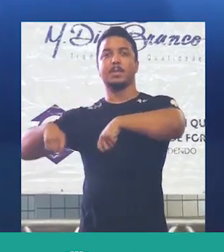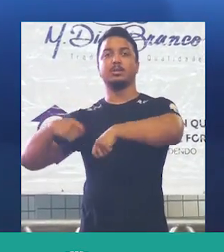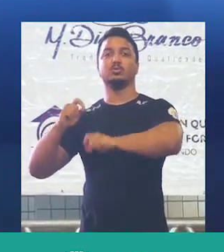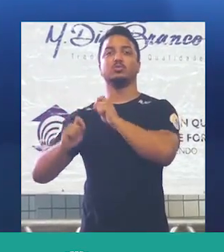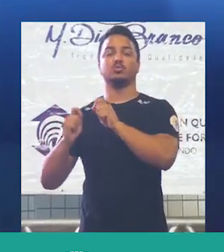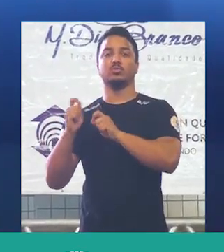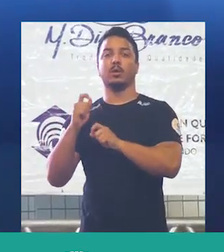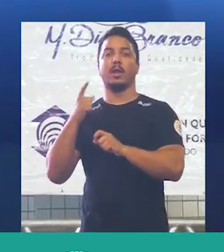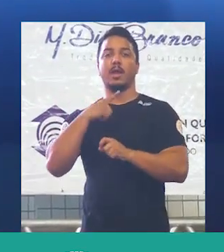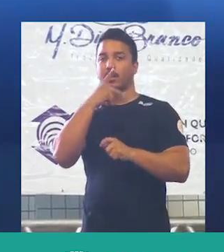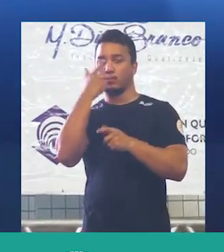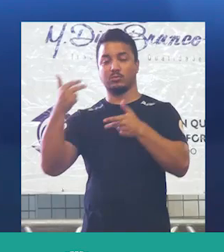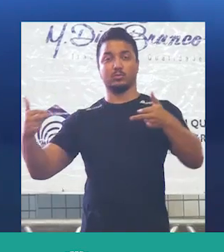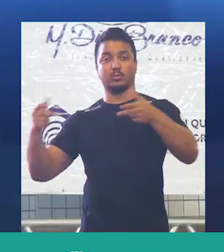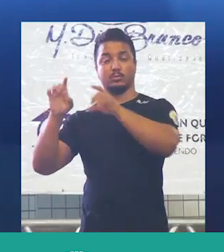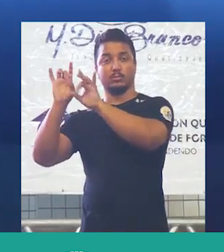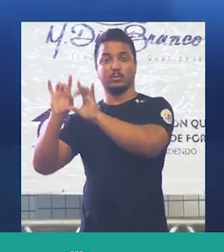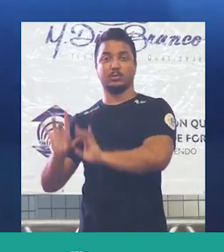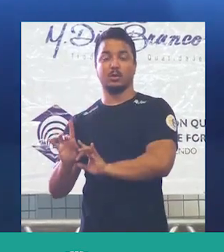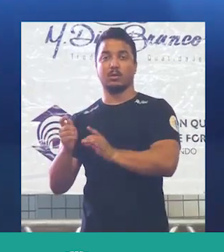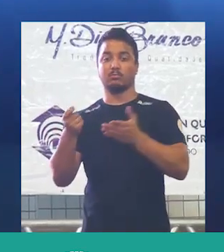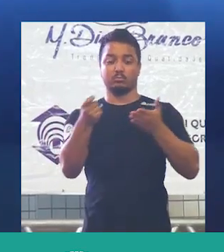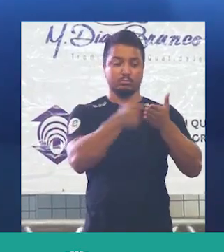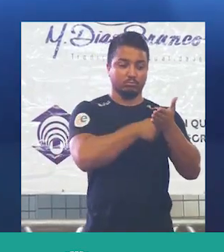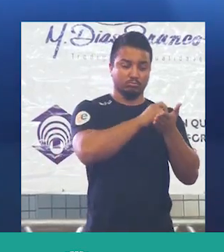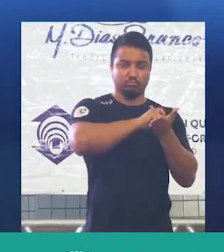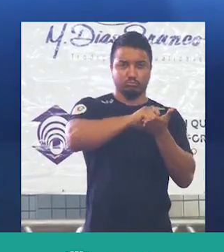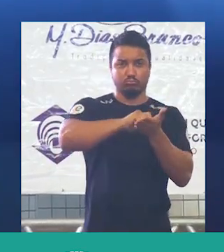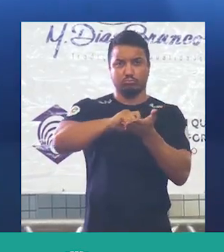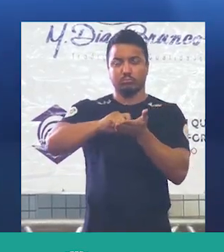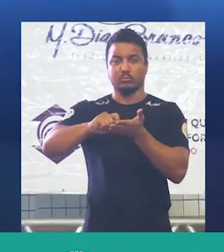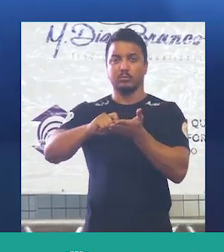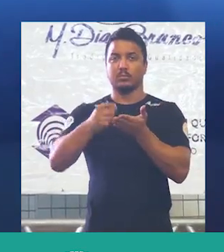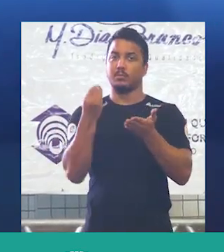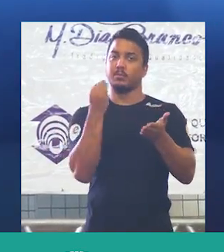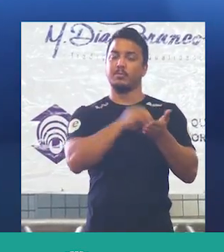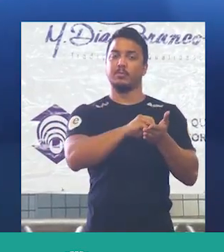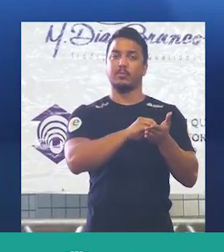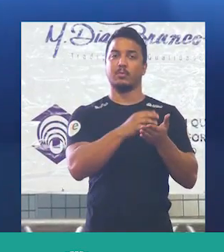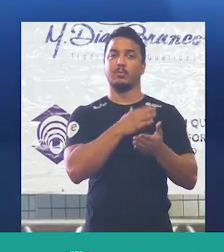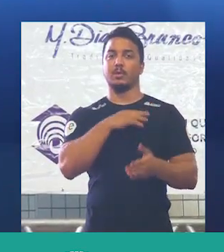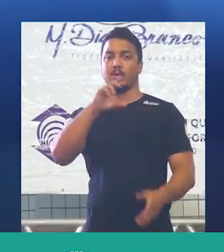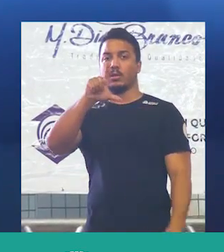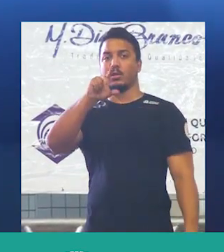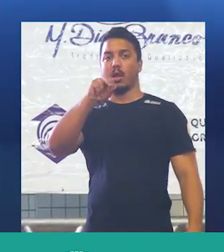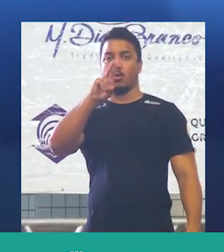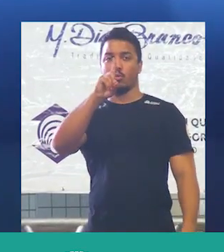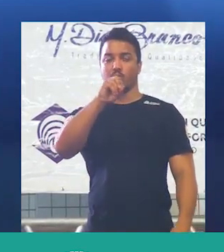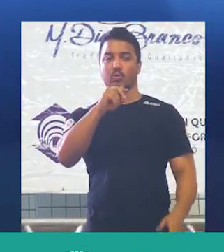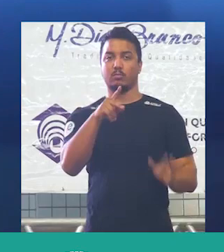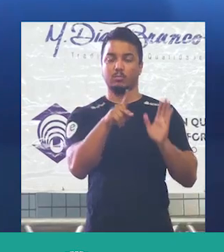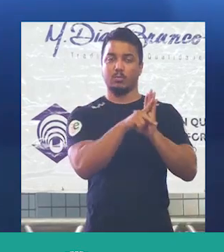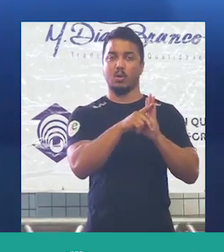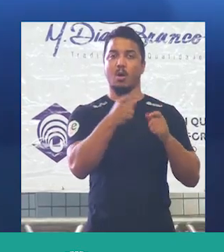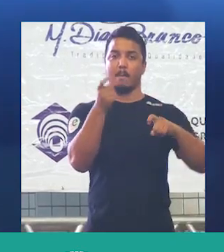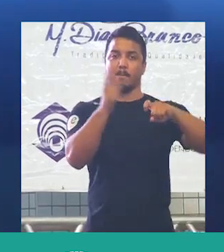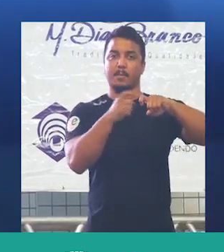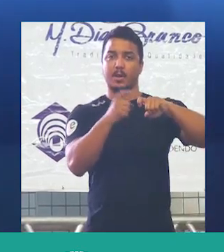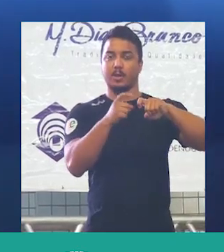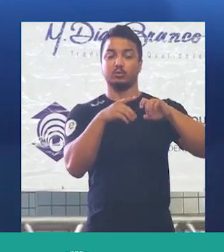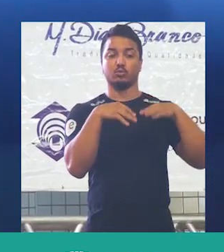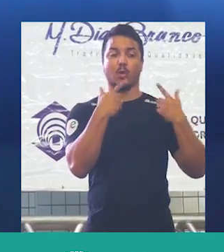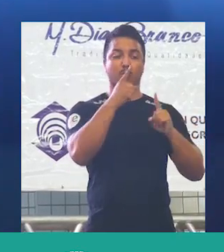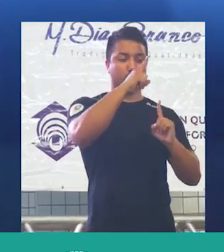de algo especial, você anota lá, ó, tá. Aí você bota o seu laudo médico, né? Diz qual é